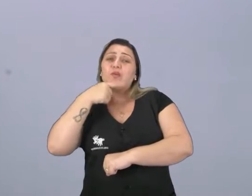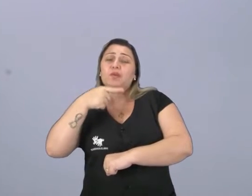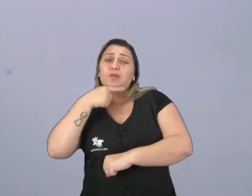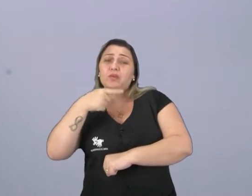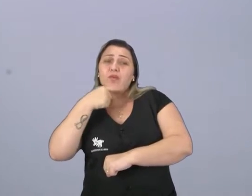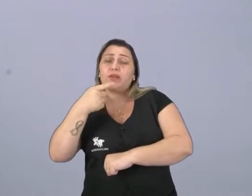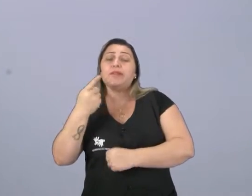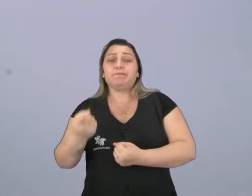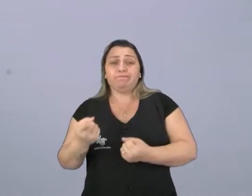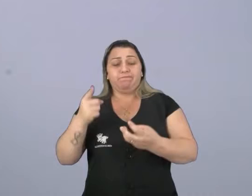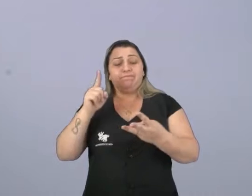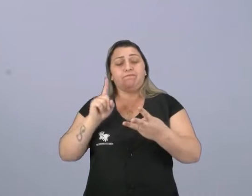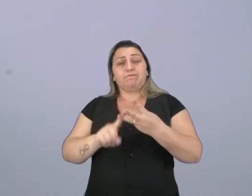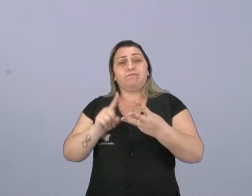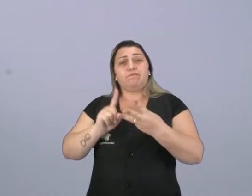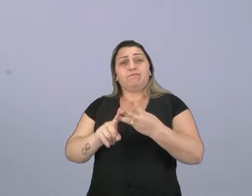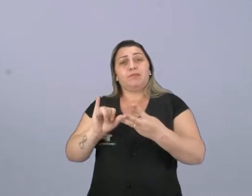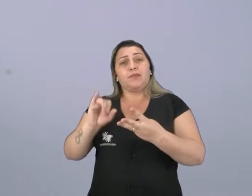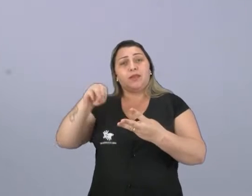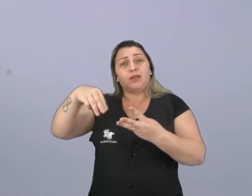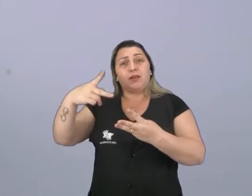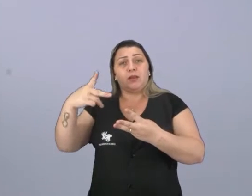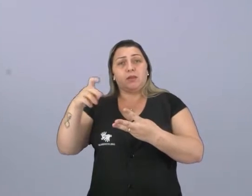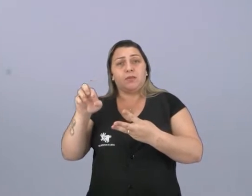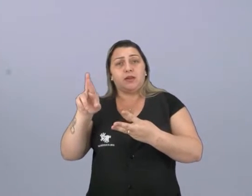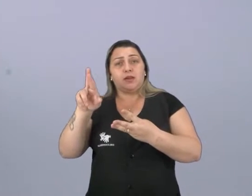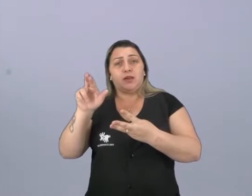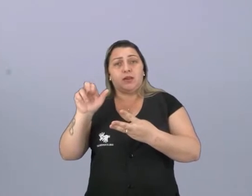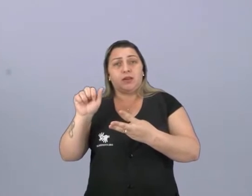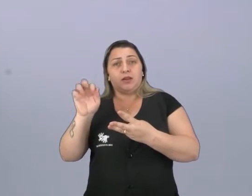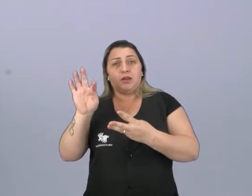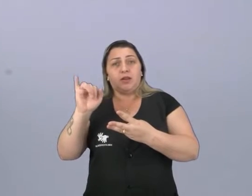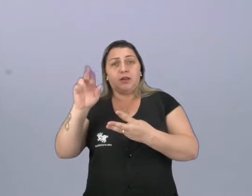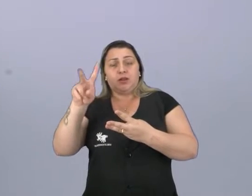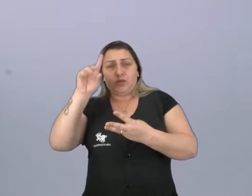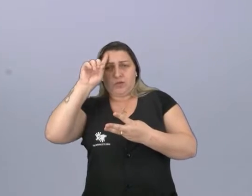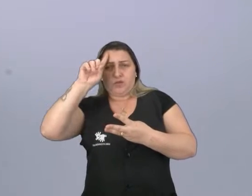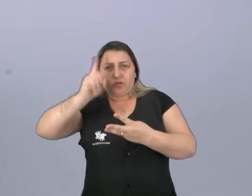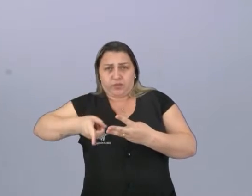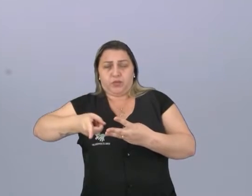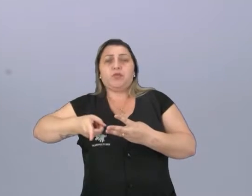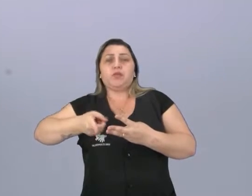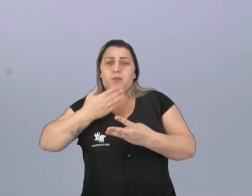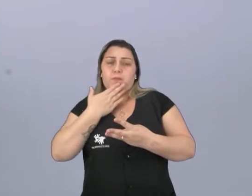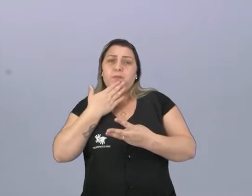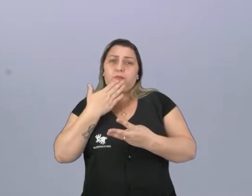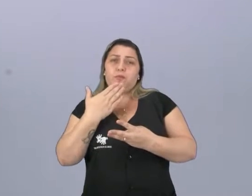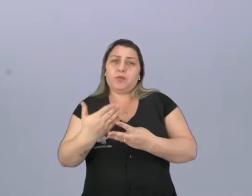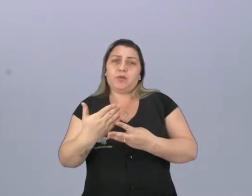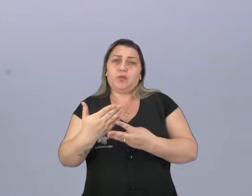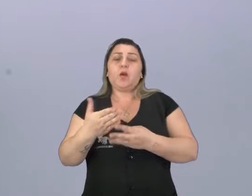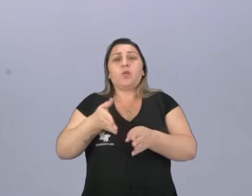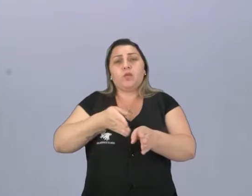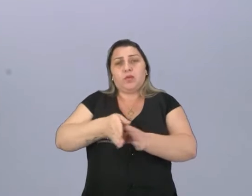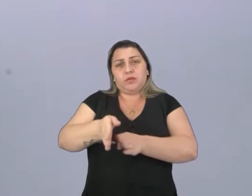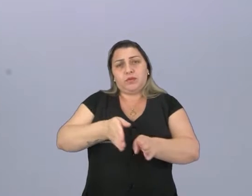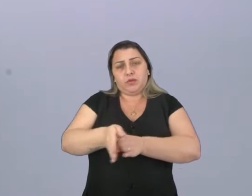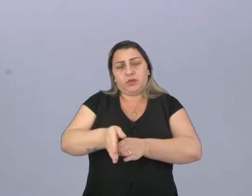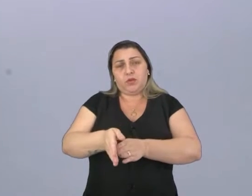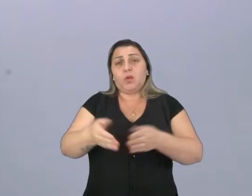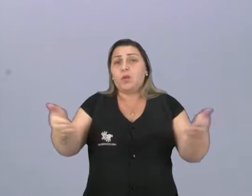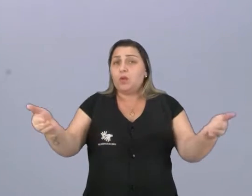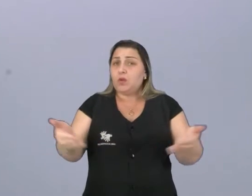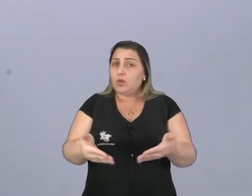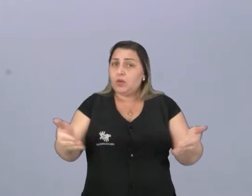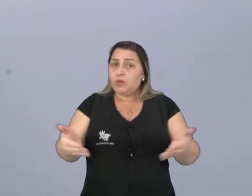incerteza, dúvida. E o verbo no modo imperativo, ele expressa uma ordem, um pedido ou um conselho.